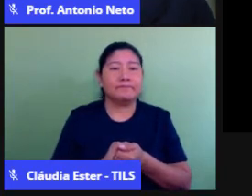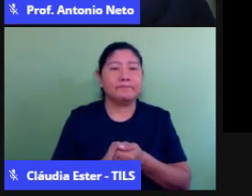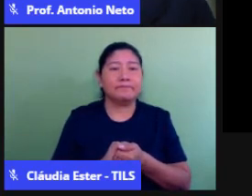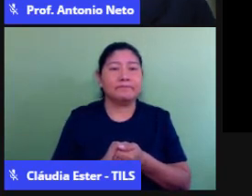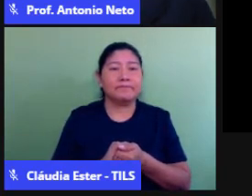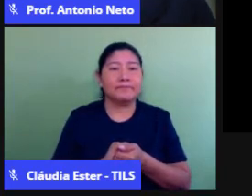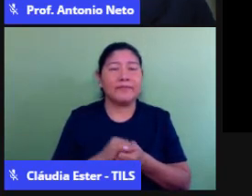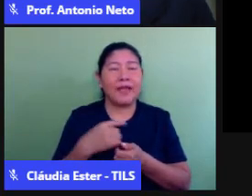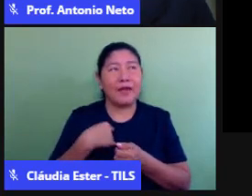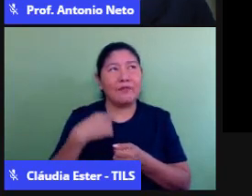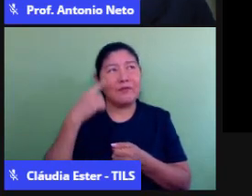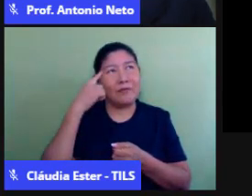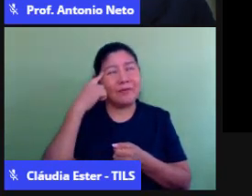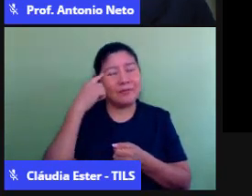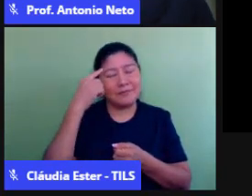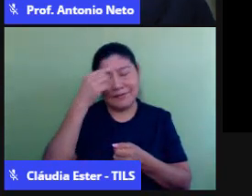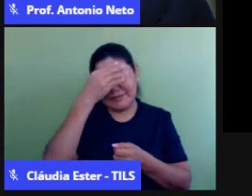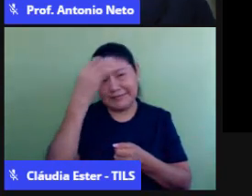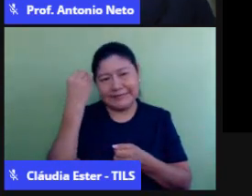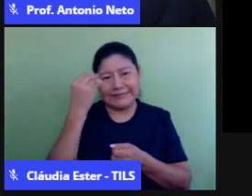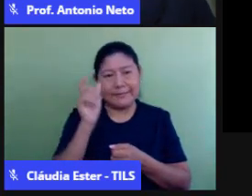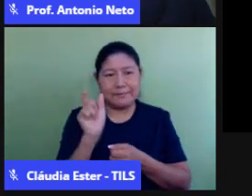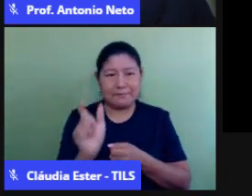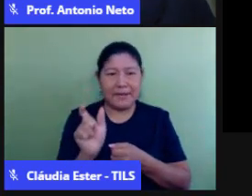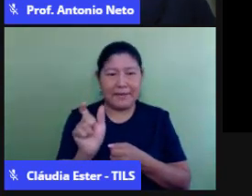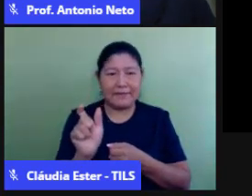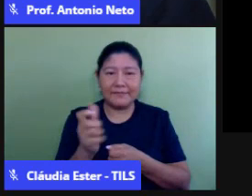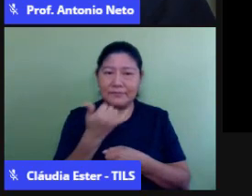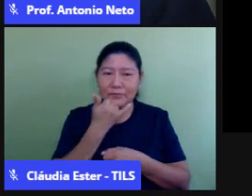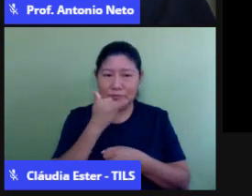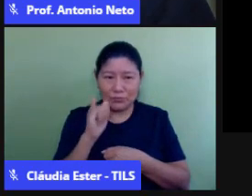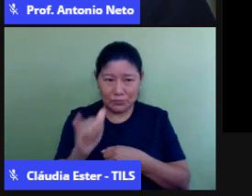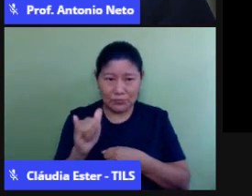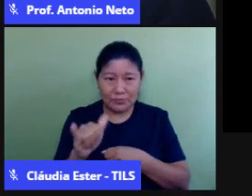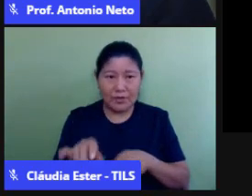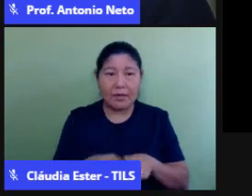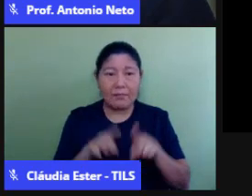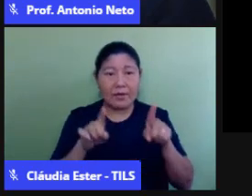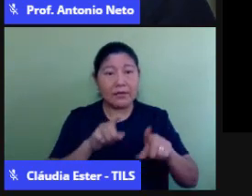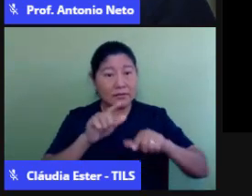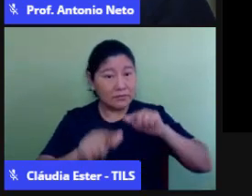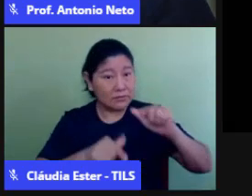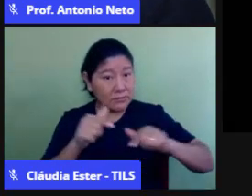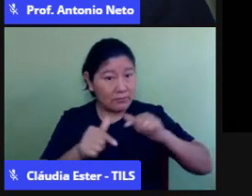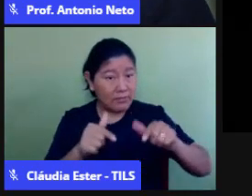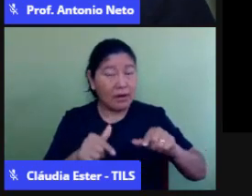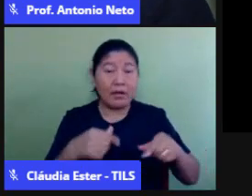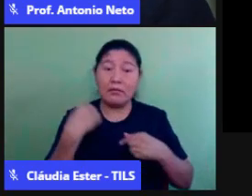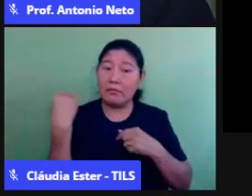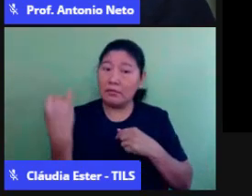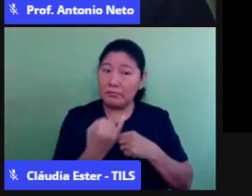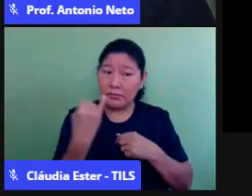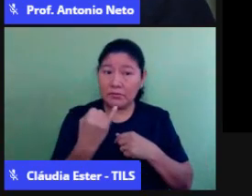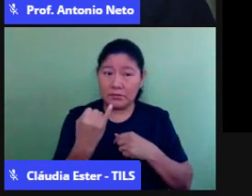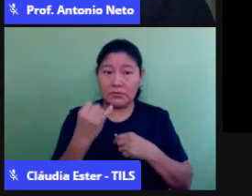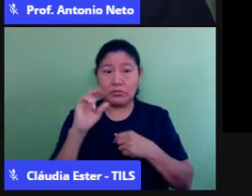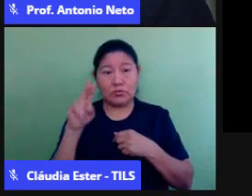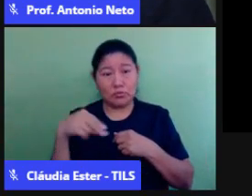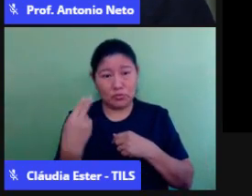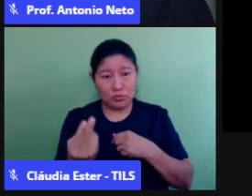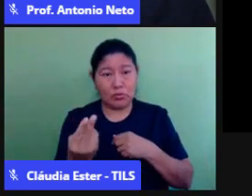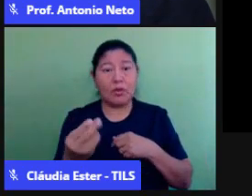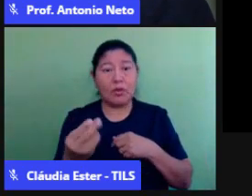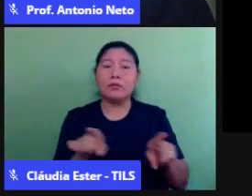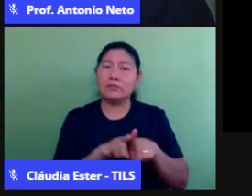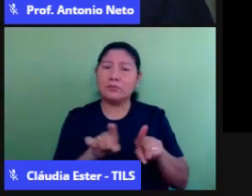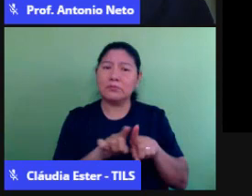Já vou lembrar, desculpe. Então, de serviços, né? Então, nós somos também de